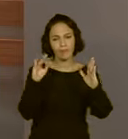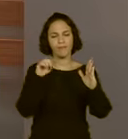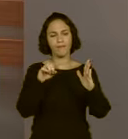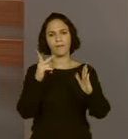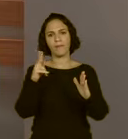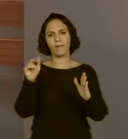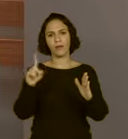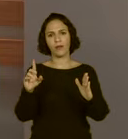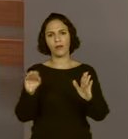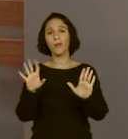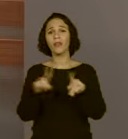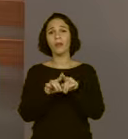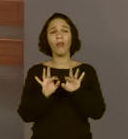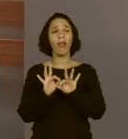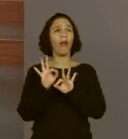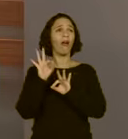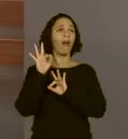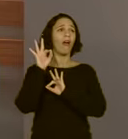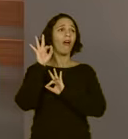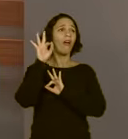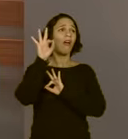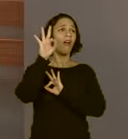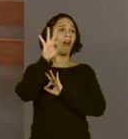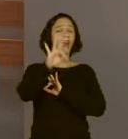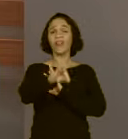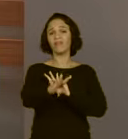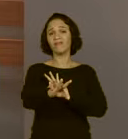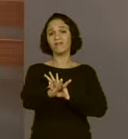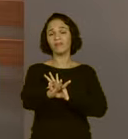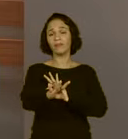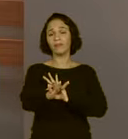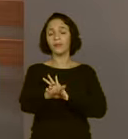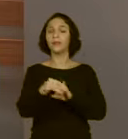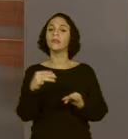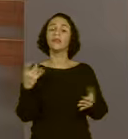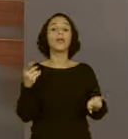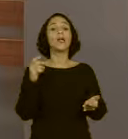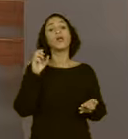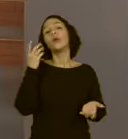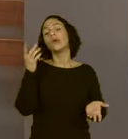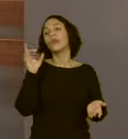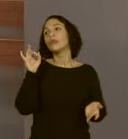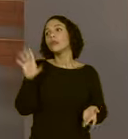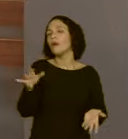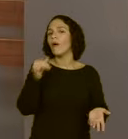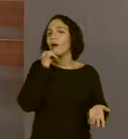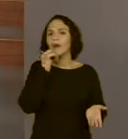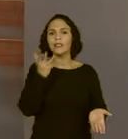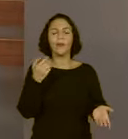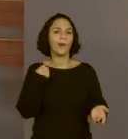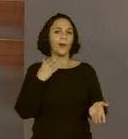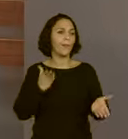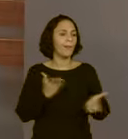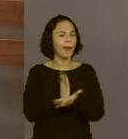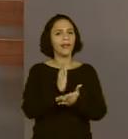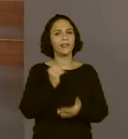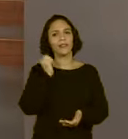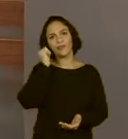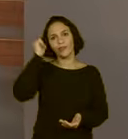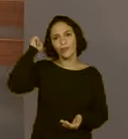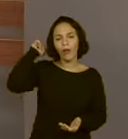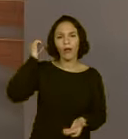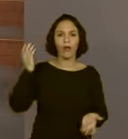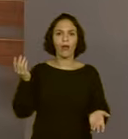também não pode ser muito longe, porque senão você, a não ser que seja realmente um prazo que, passar no vestibular, eu